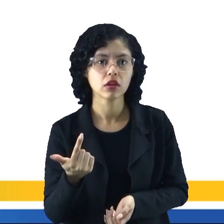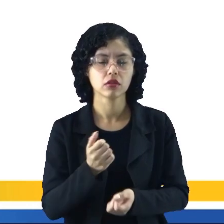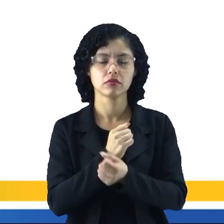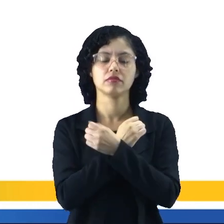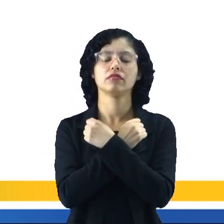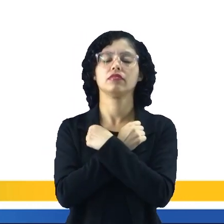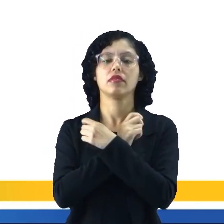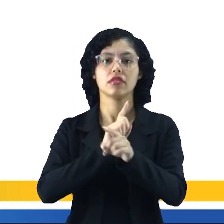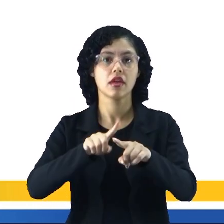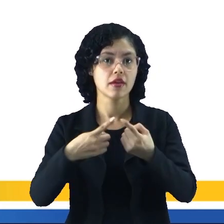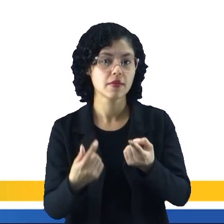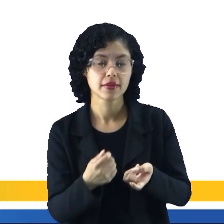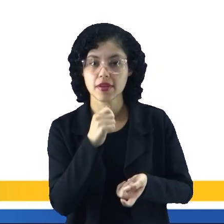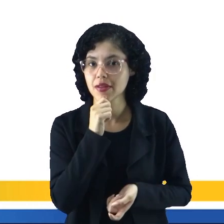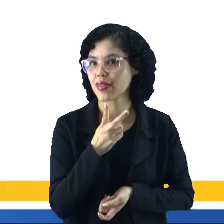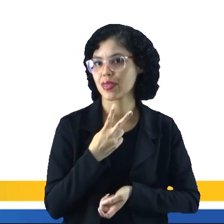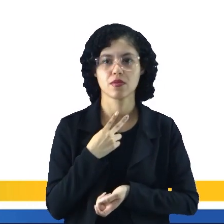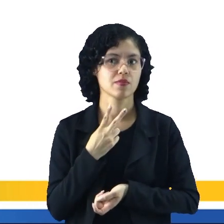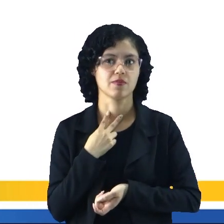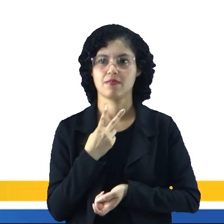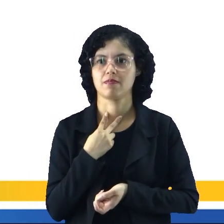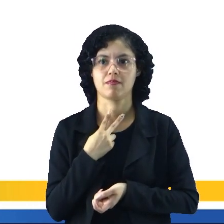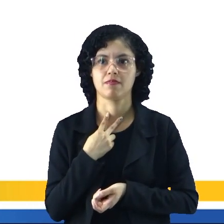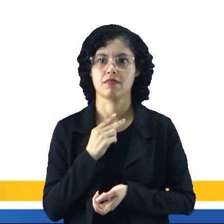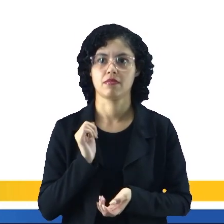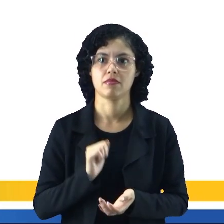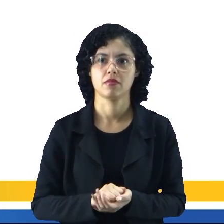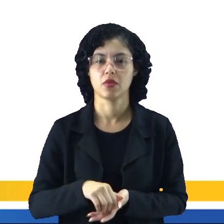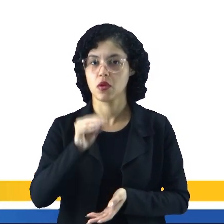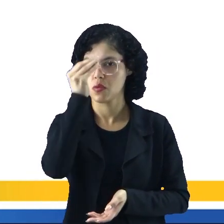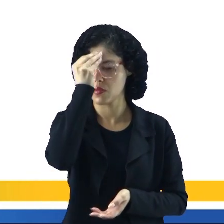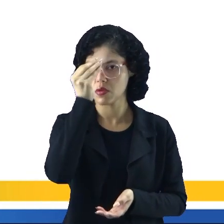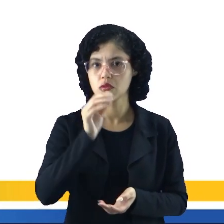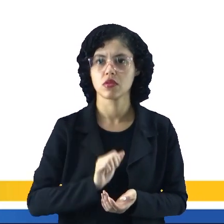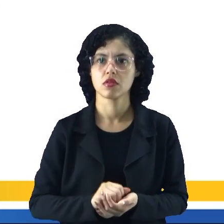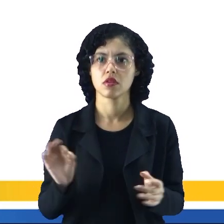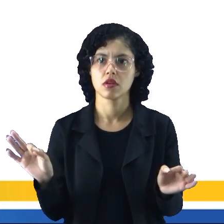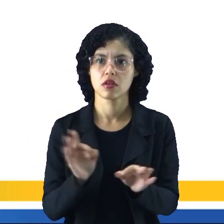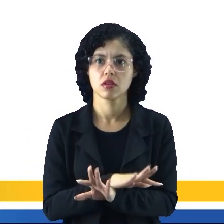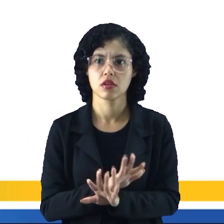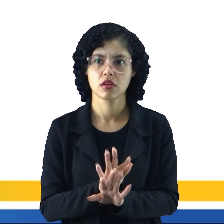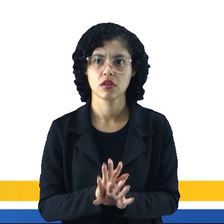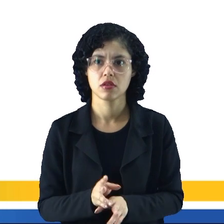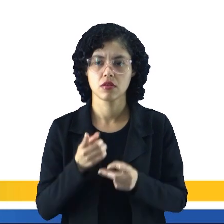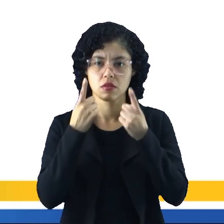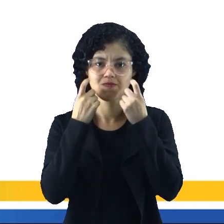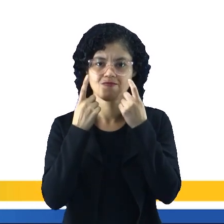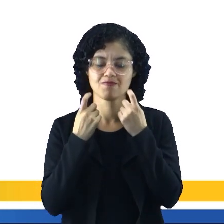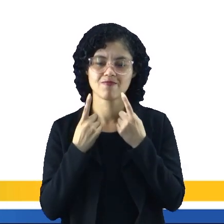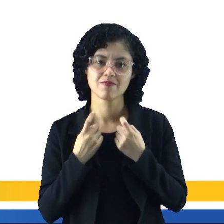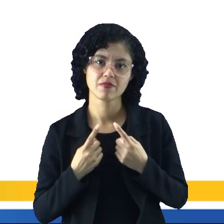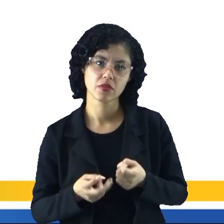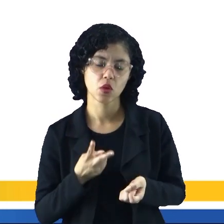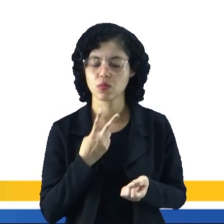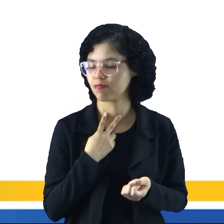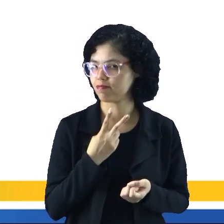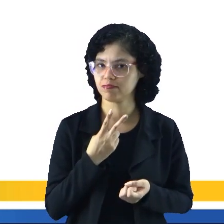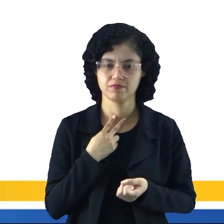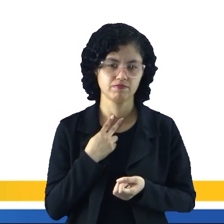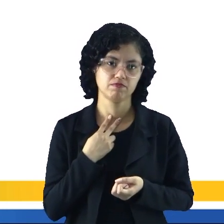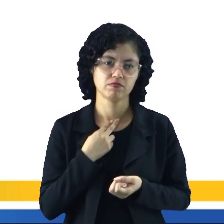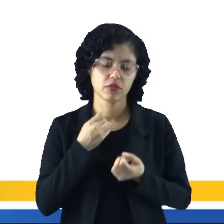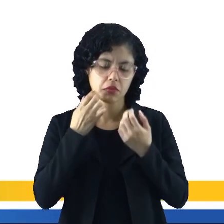cadáver Mas então não pude mais o beijo rebentou em soluços e os olhos não puderam